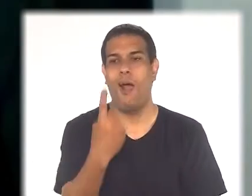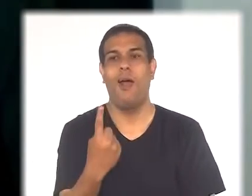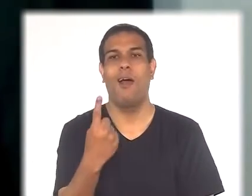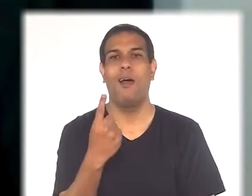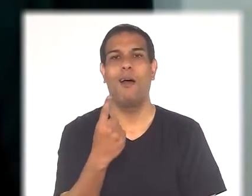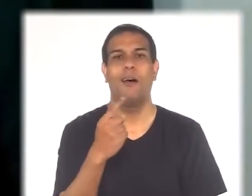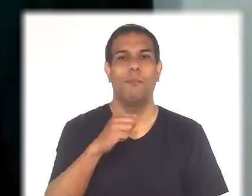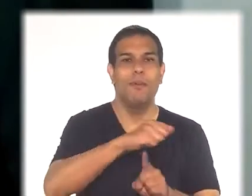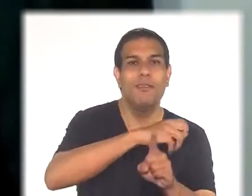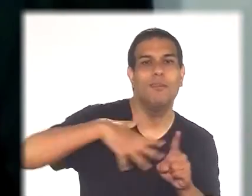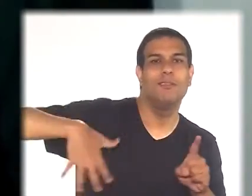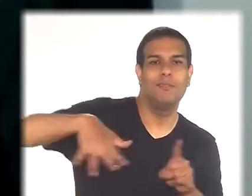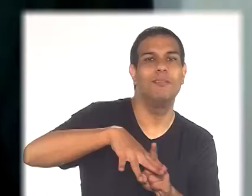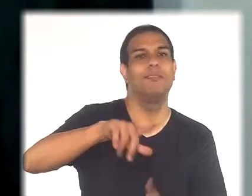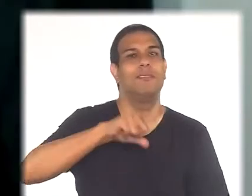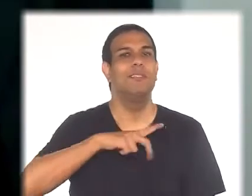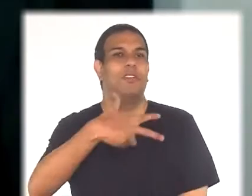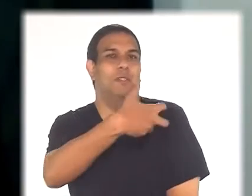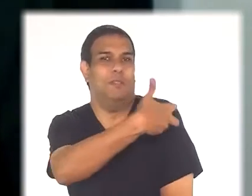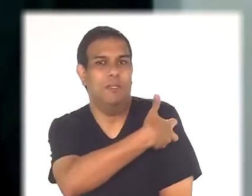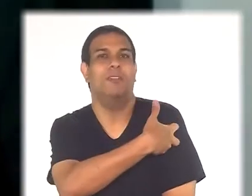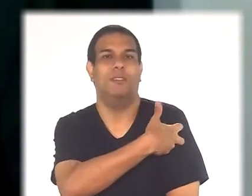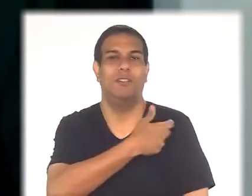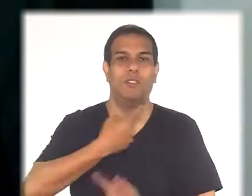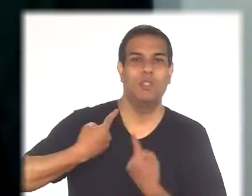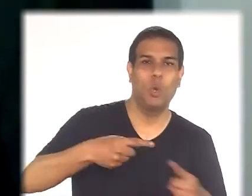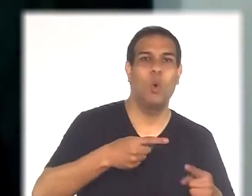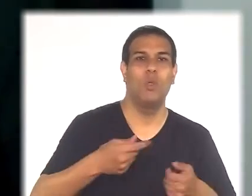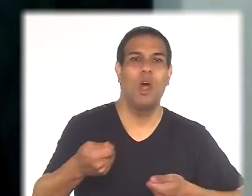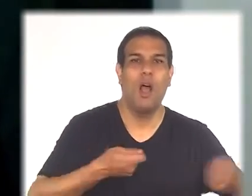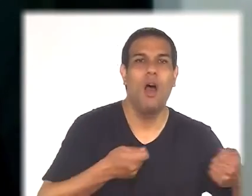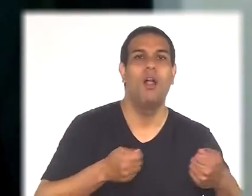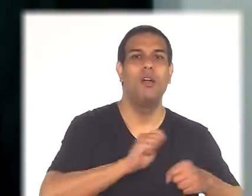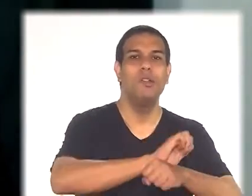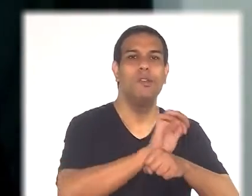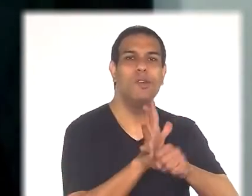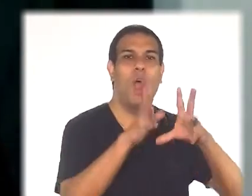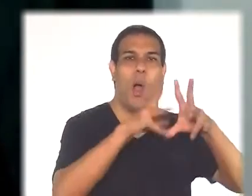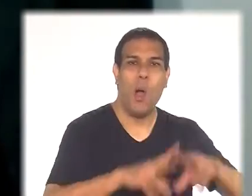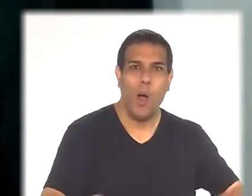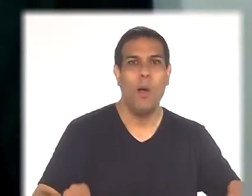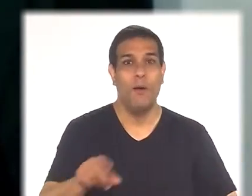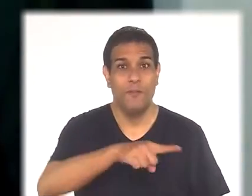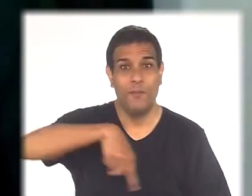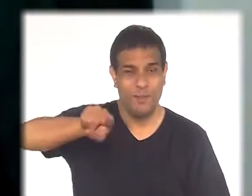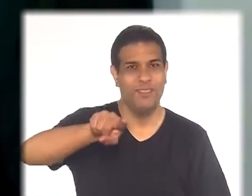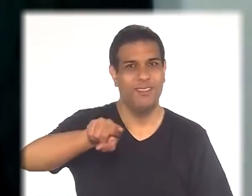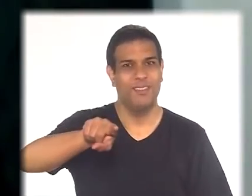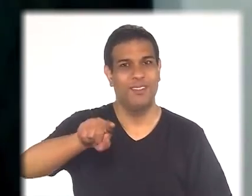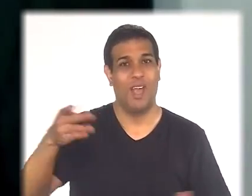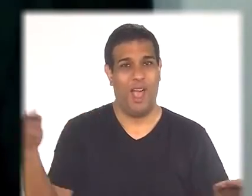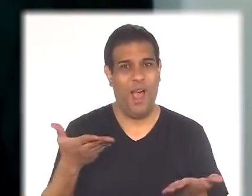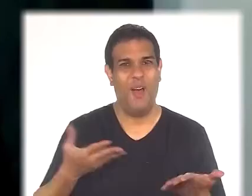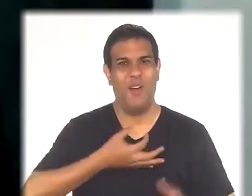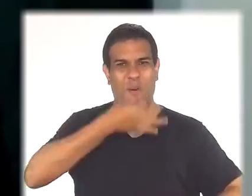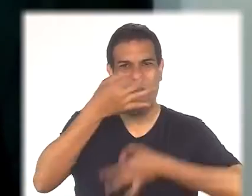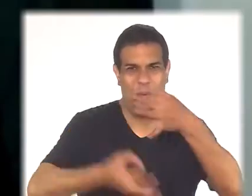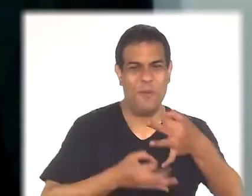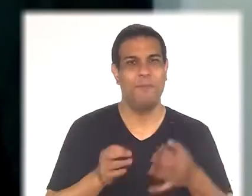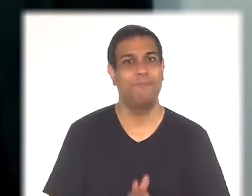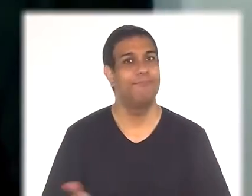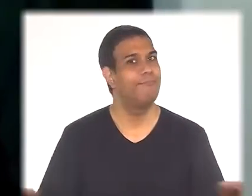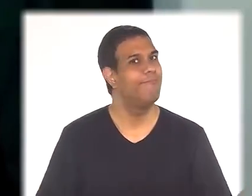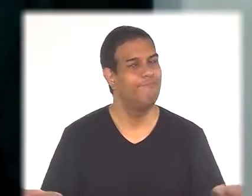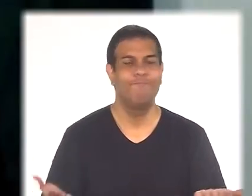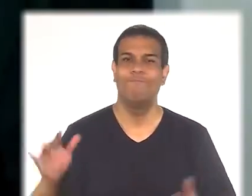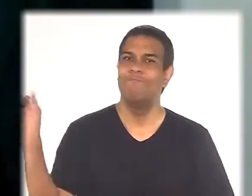não só individual, mas para a sociedade, da utilização das ferramentas de controle e enfrentamento da pandemia. Se você me permite um